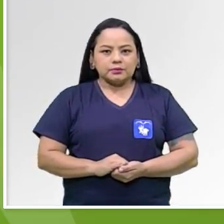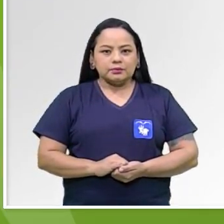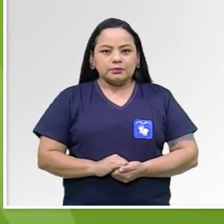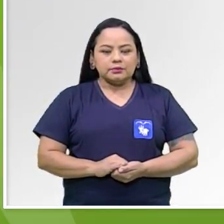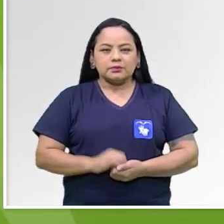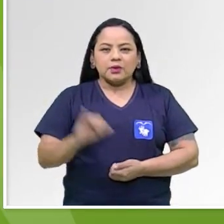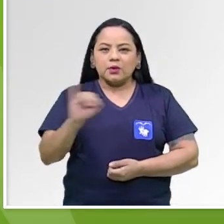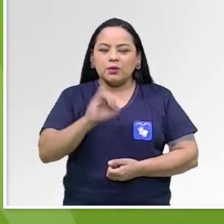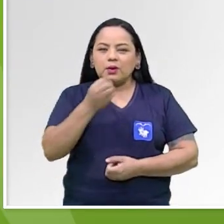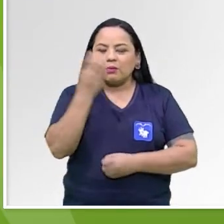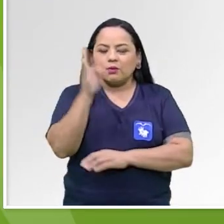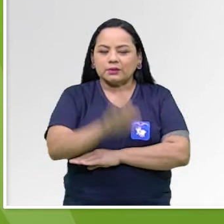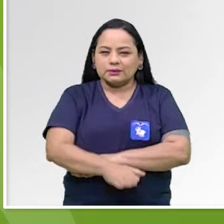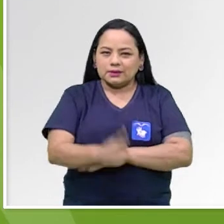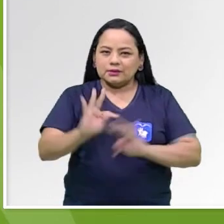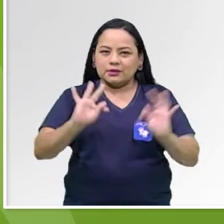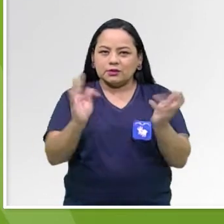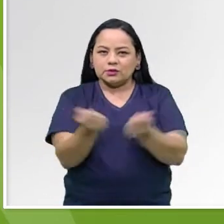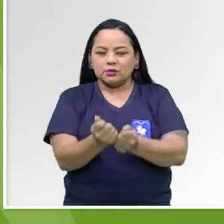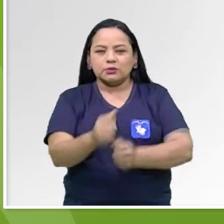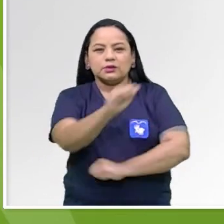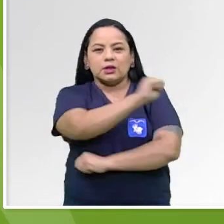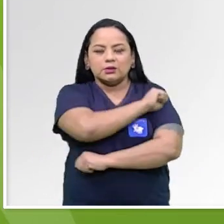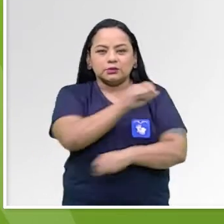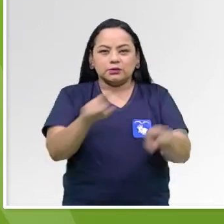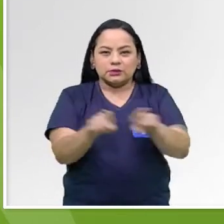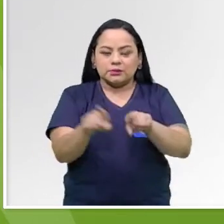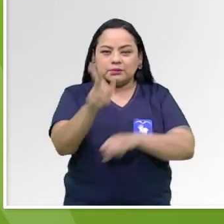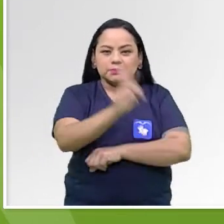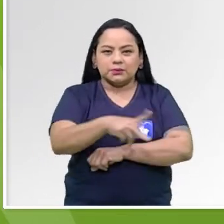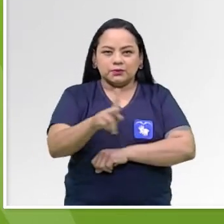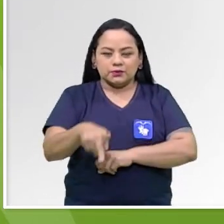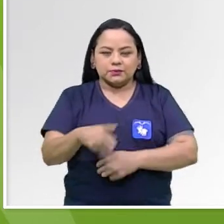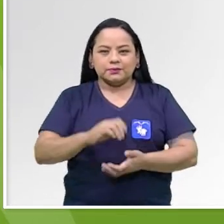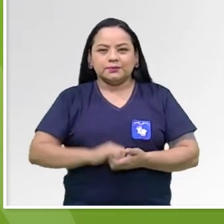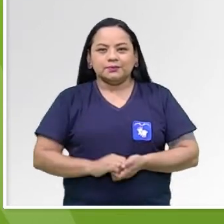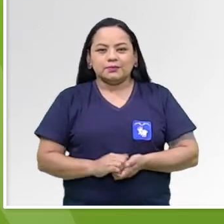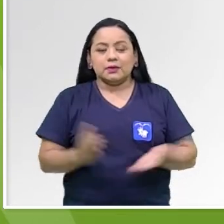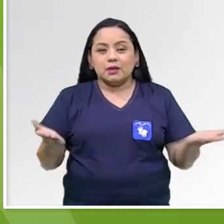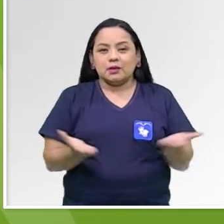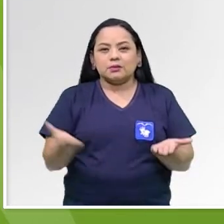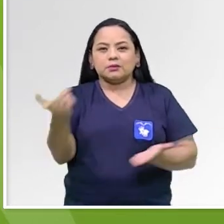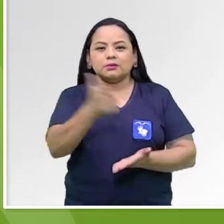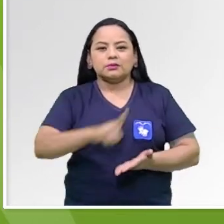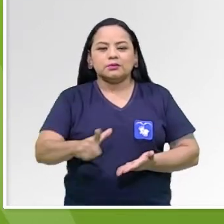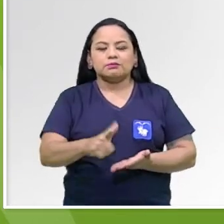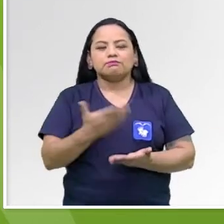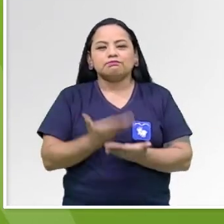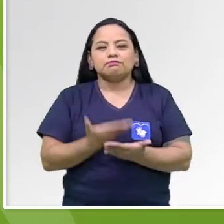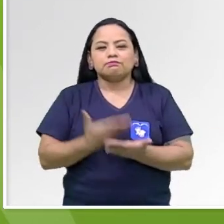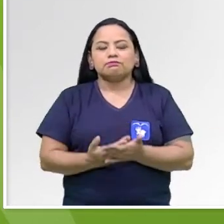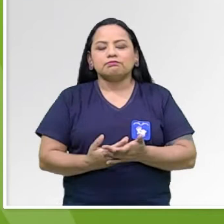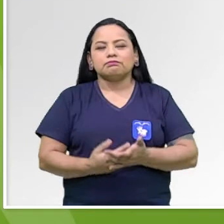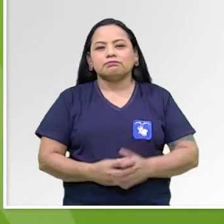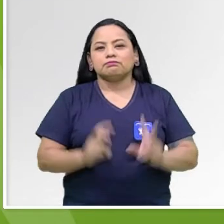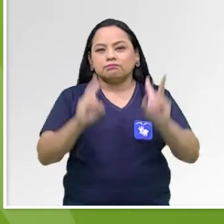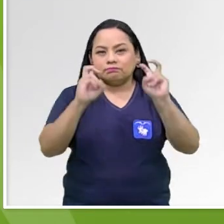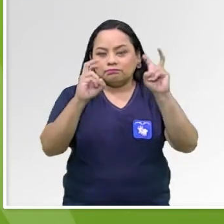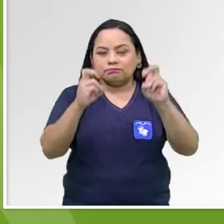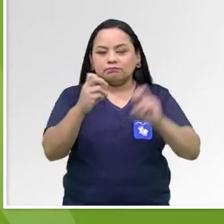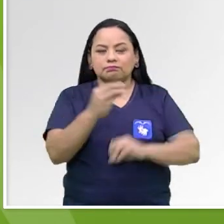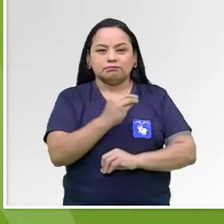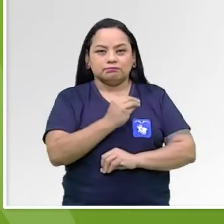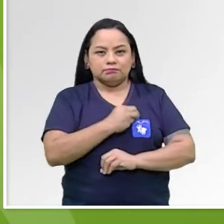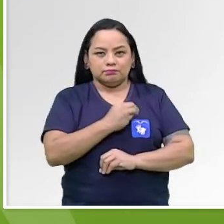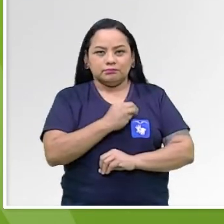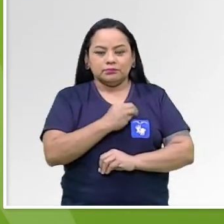Olá, boa tarde a todos, queridos alunos e queridos professores. Vamos continuar nossa aula falando ainda dos